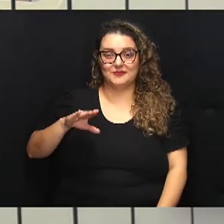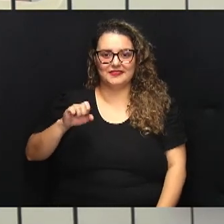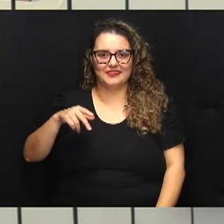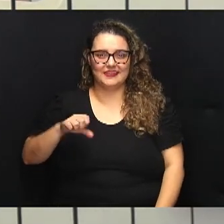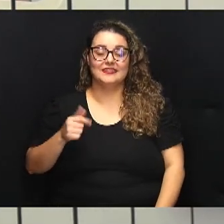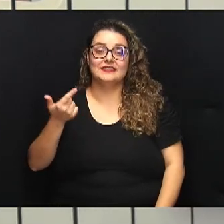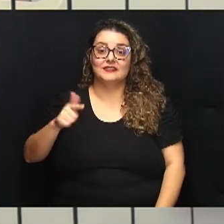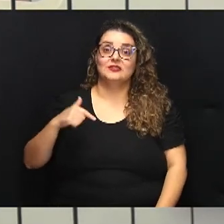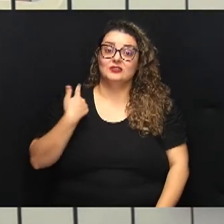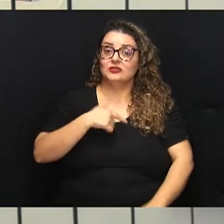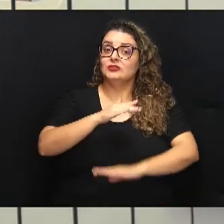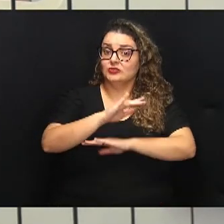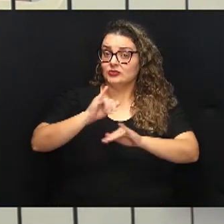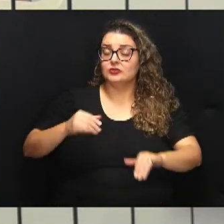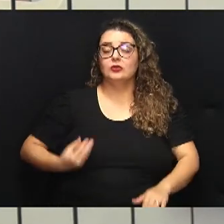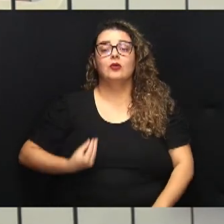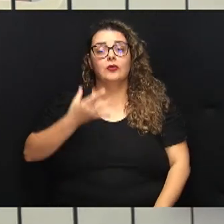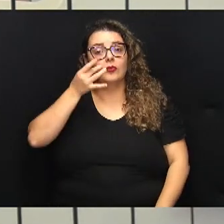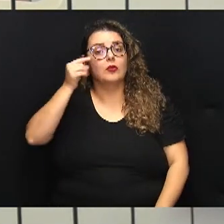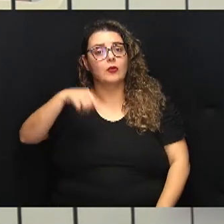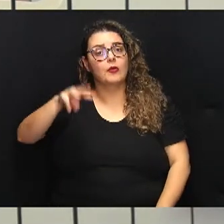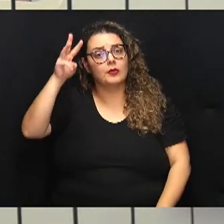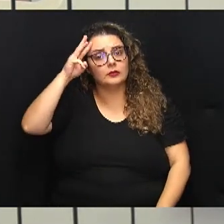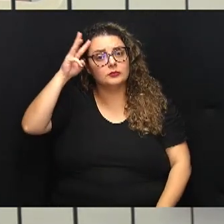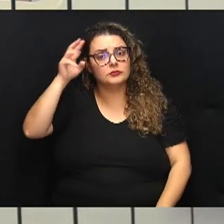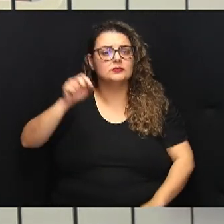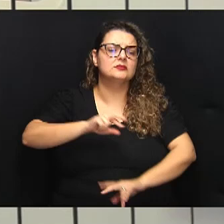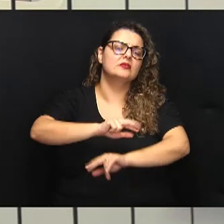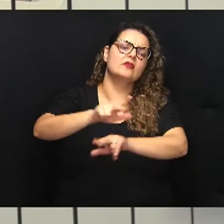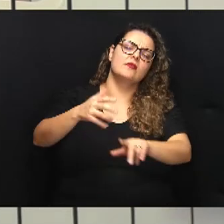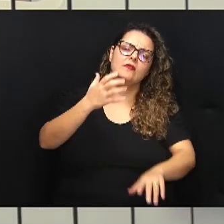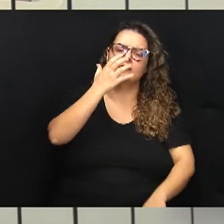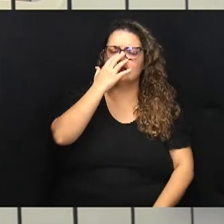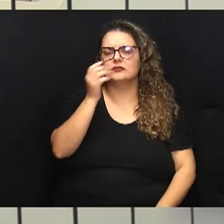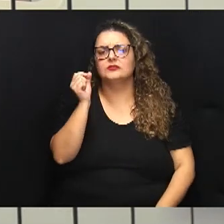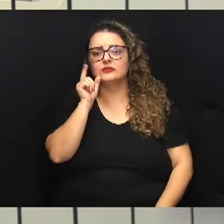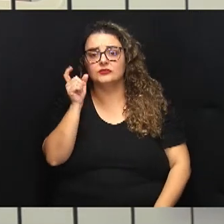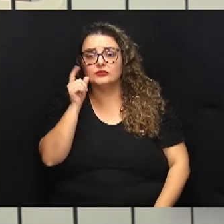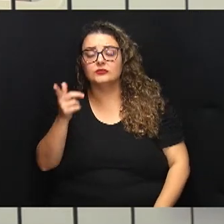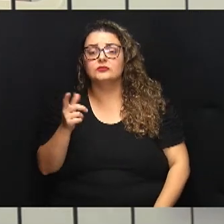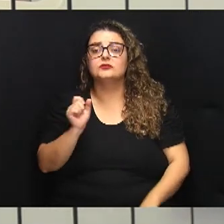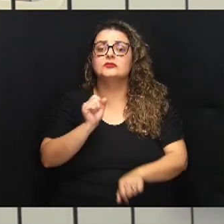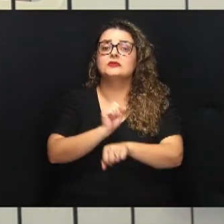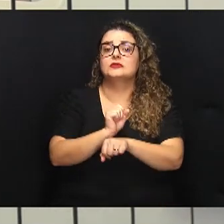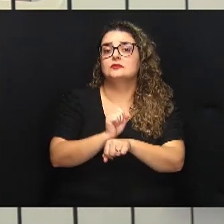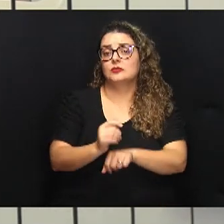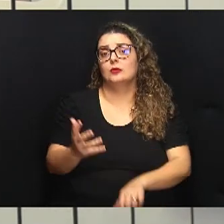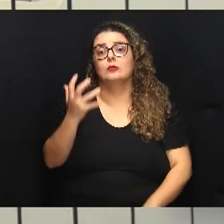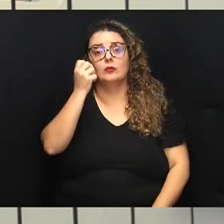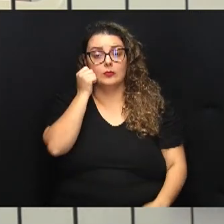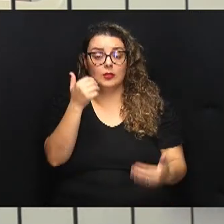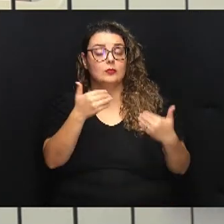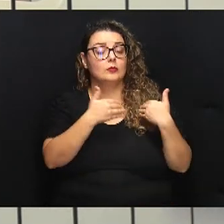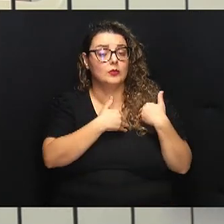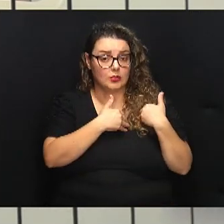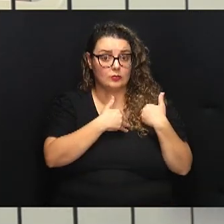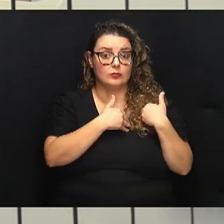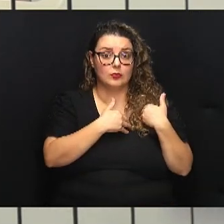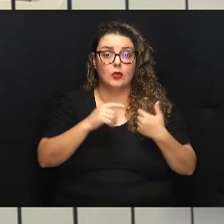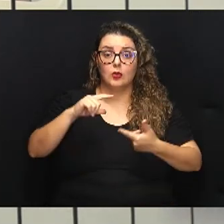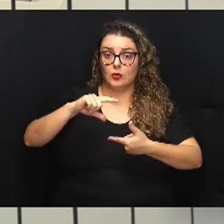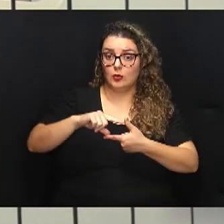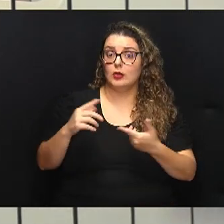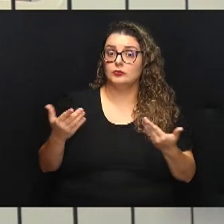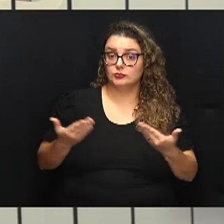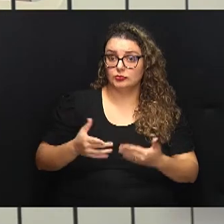Jornal Câmara Notícia ao vivo nesta terça-feira porque muitos cães e gatinhos aguardam uma adoção responsável. O quadro de